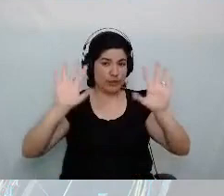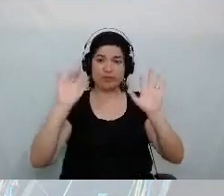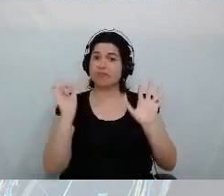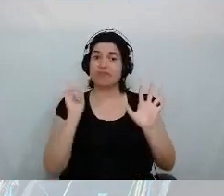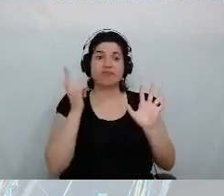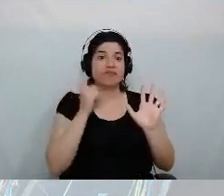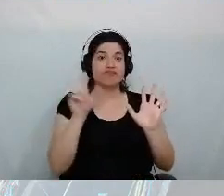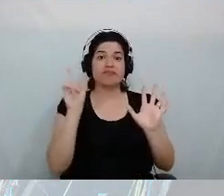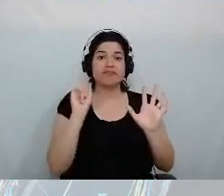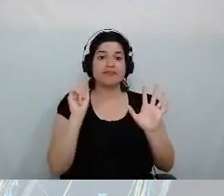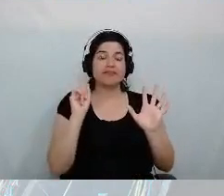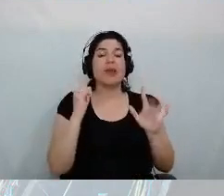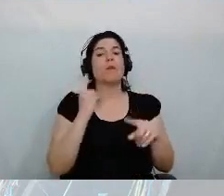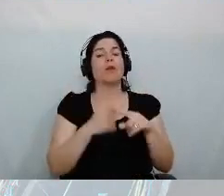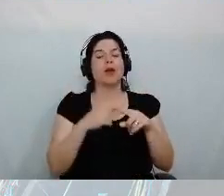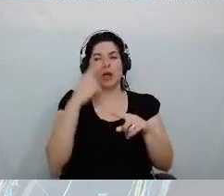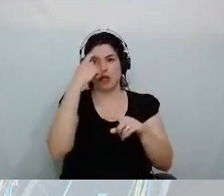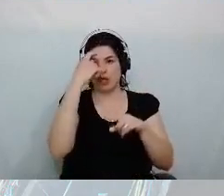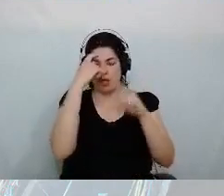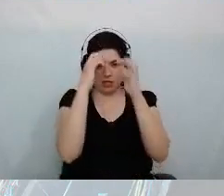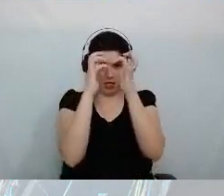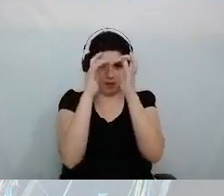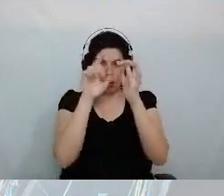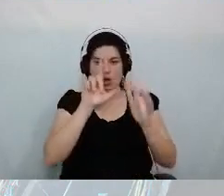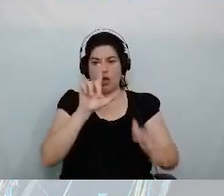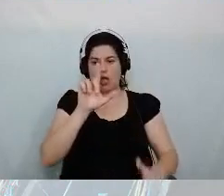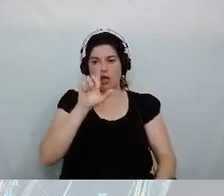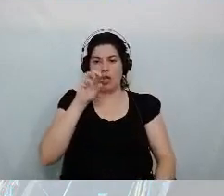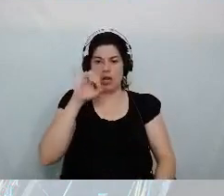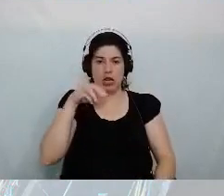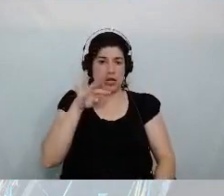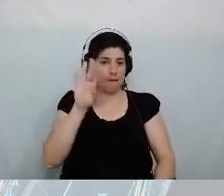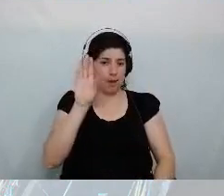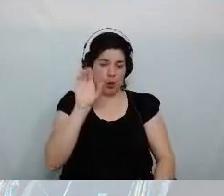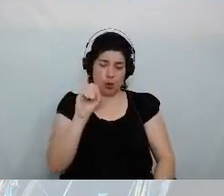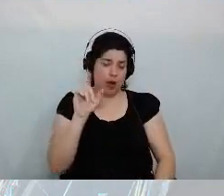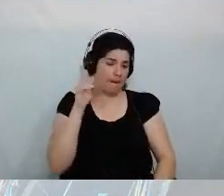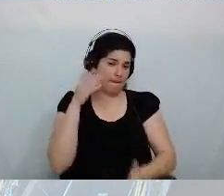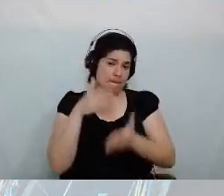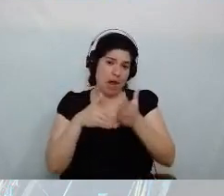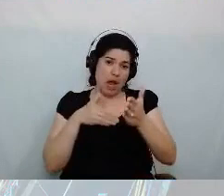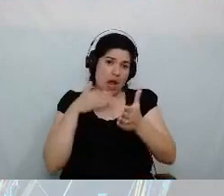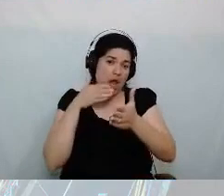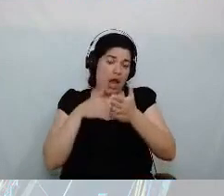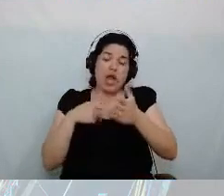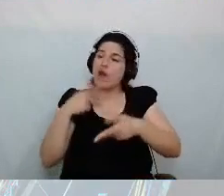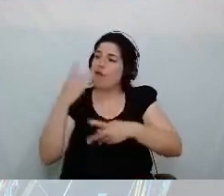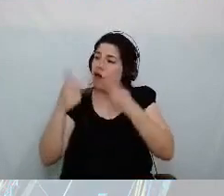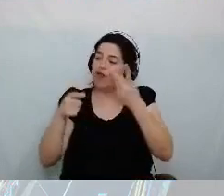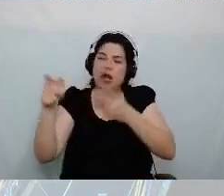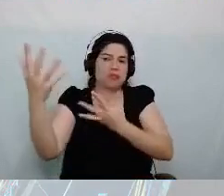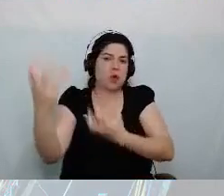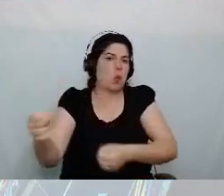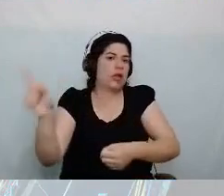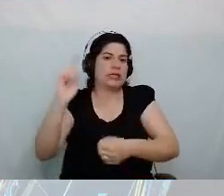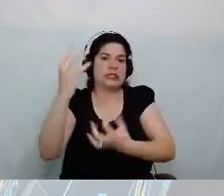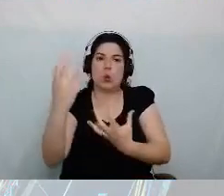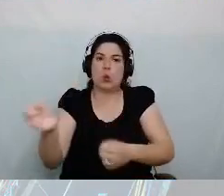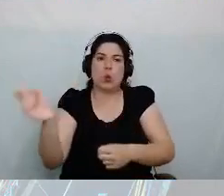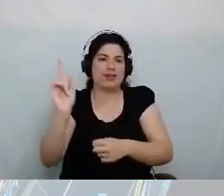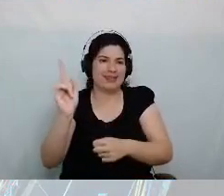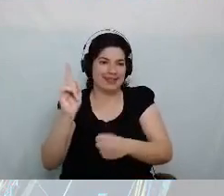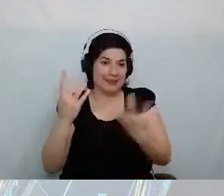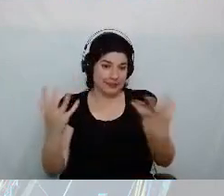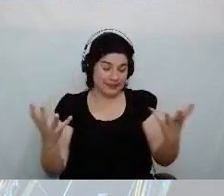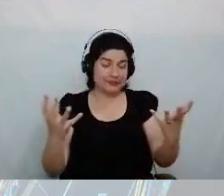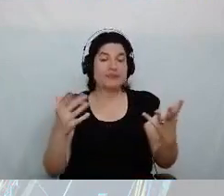límbico, o cérebro límbico, barrando o pacote. Tudo que eu falo a pessoa não aceita. Então, quando você